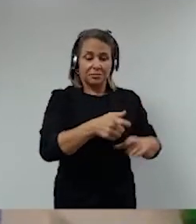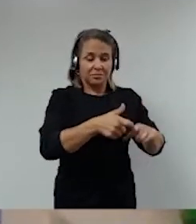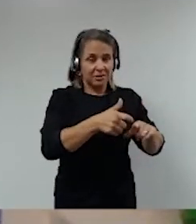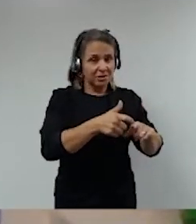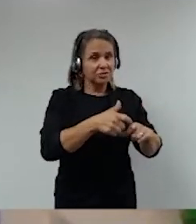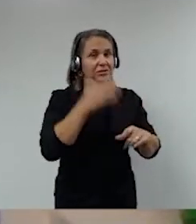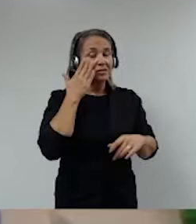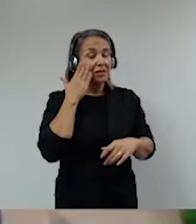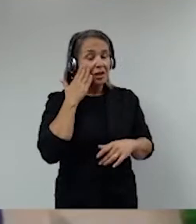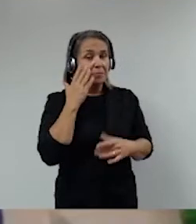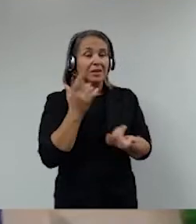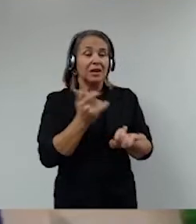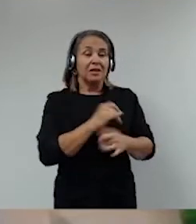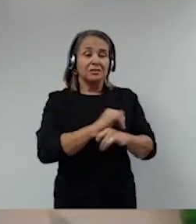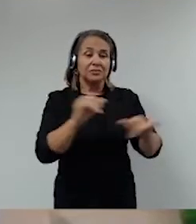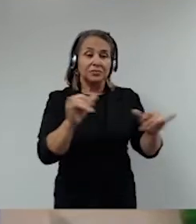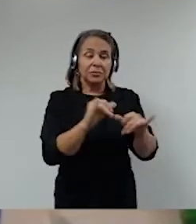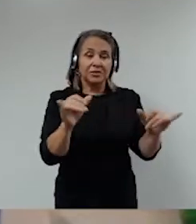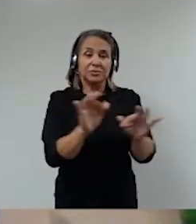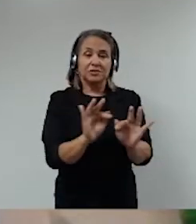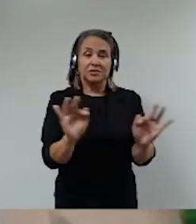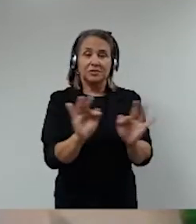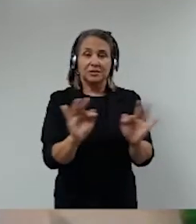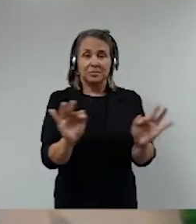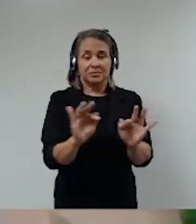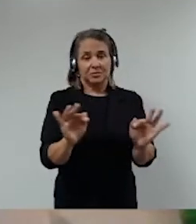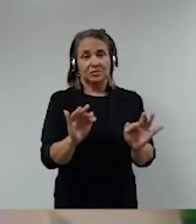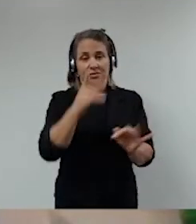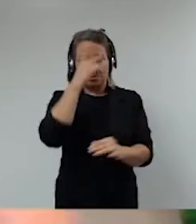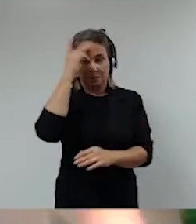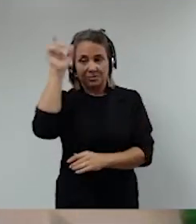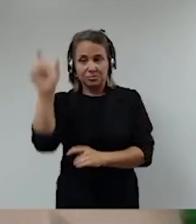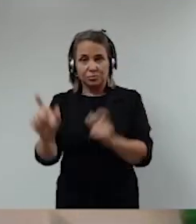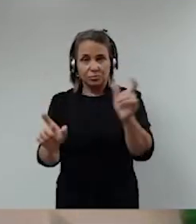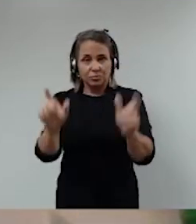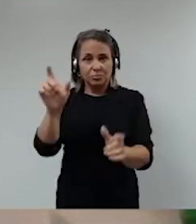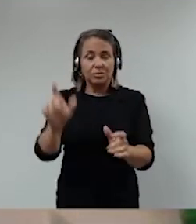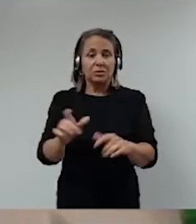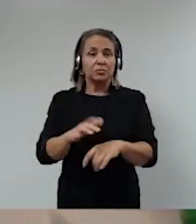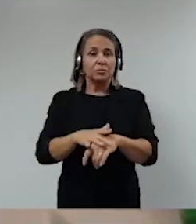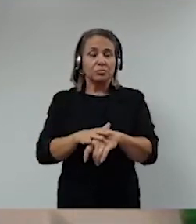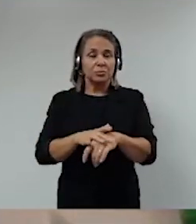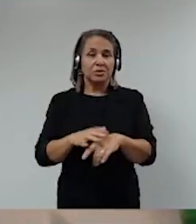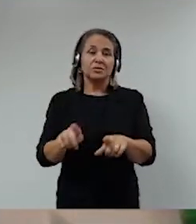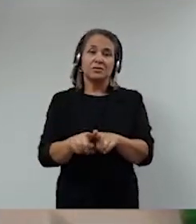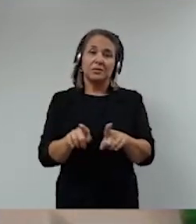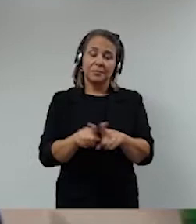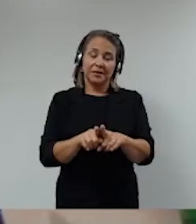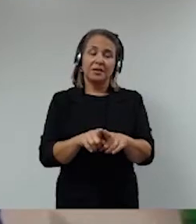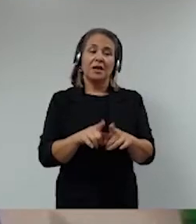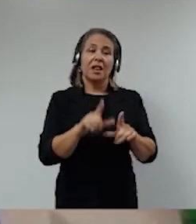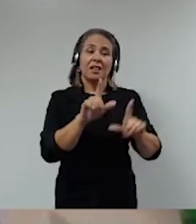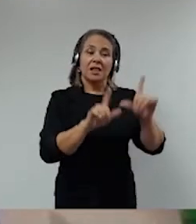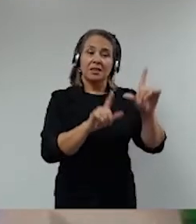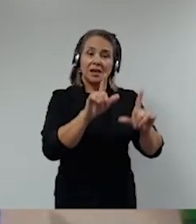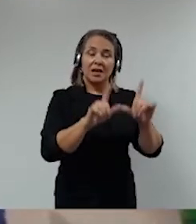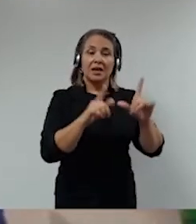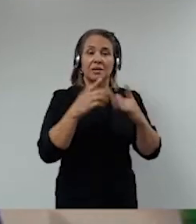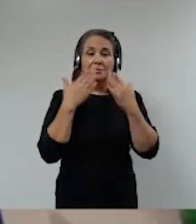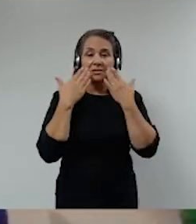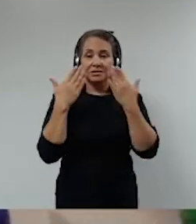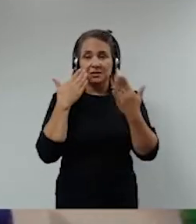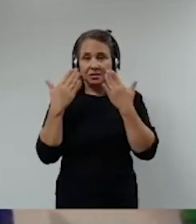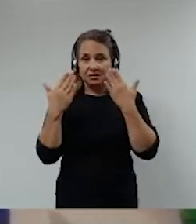dados sensíveis do paciente, em várias especialidades, até na telepsiquiatria, que já vem sendo utilizada há bastante